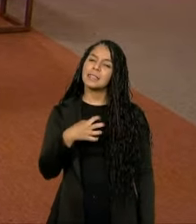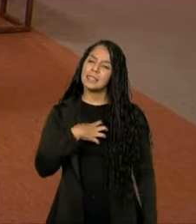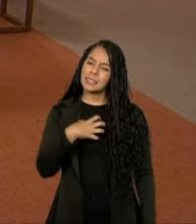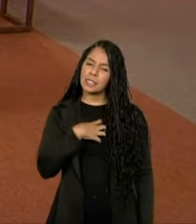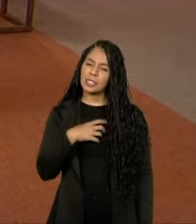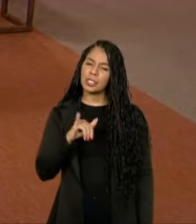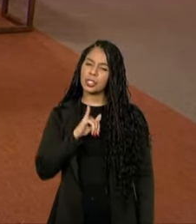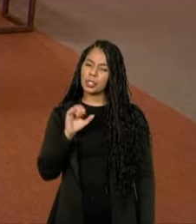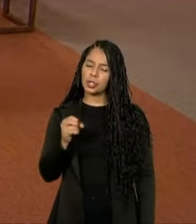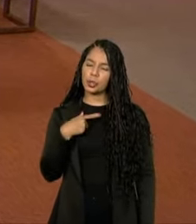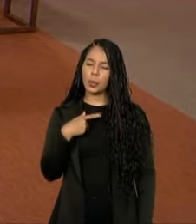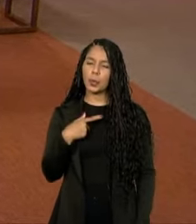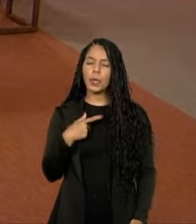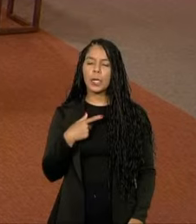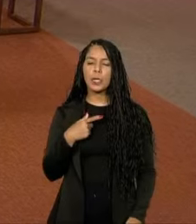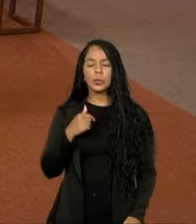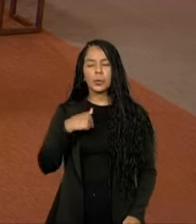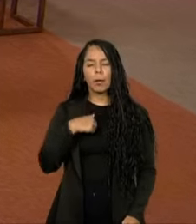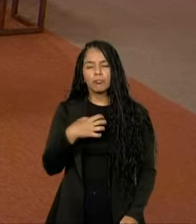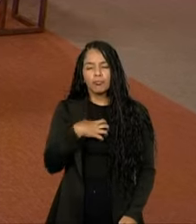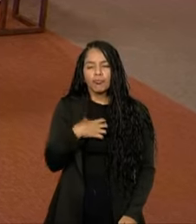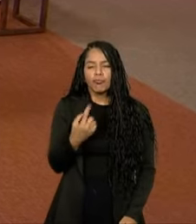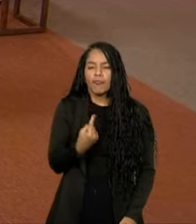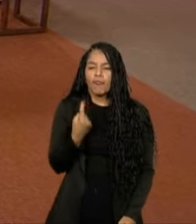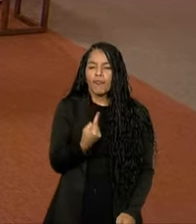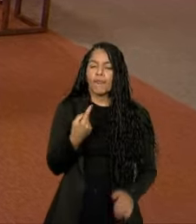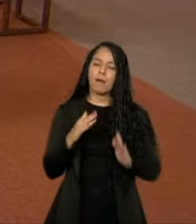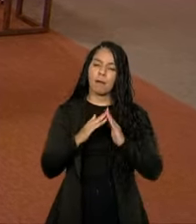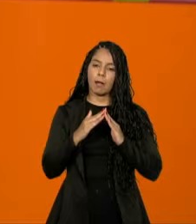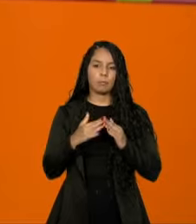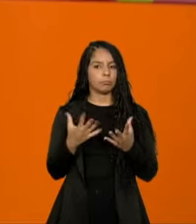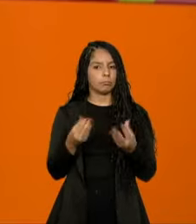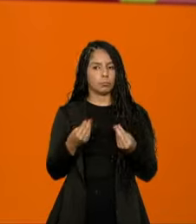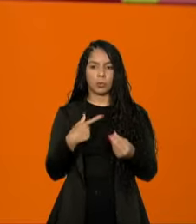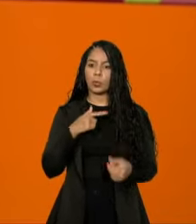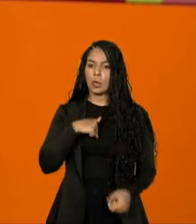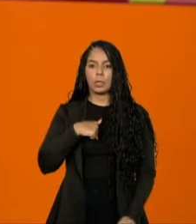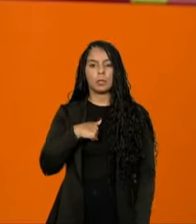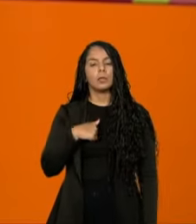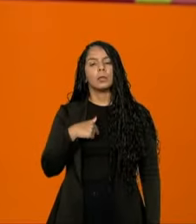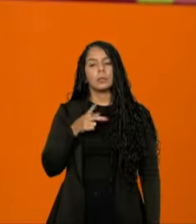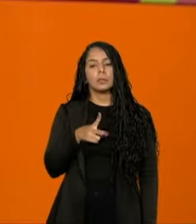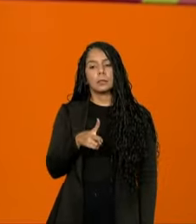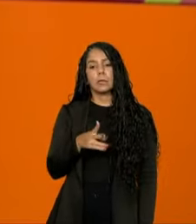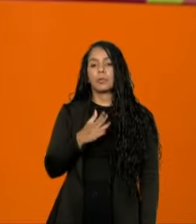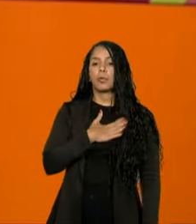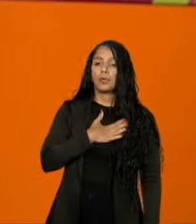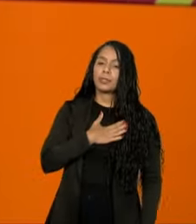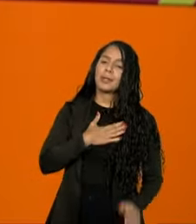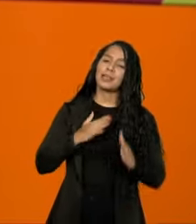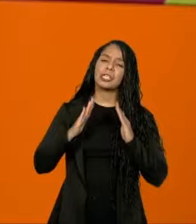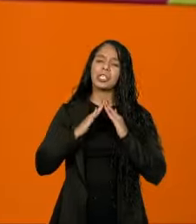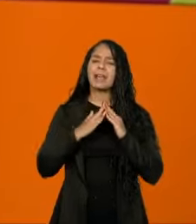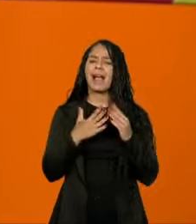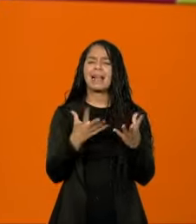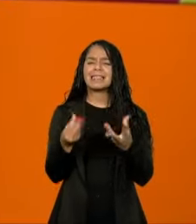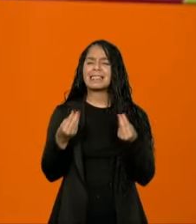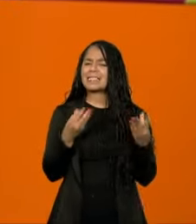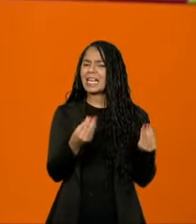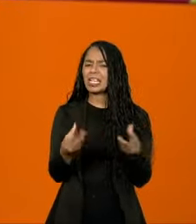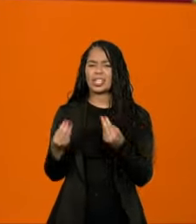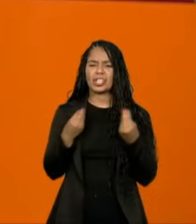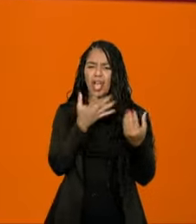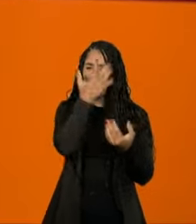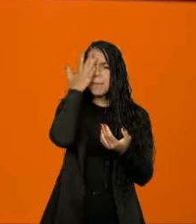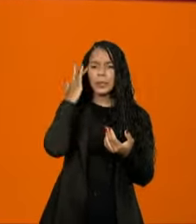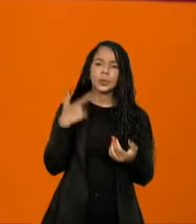do ninho vazio, Fátima? Muito, muito. Porque eu sempre gostei de casa cheia. Vamos ver se eu consigo falar, né, gente? Não tô chorando. Bonitinho. Sempre gostei